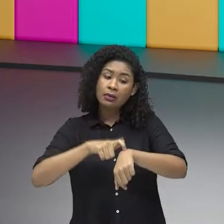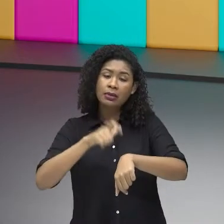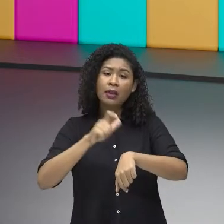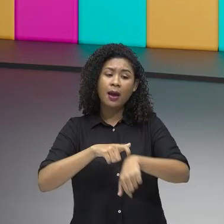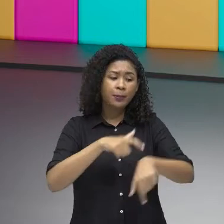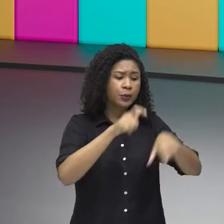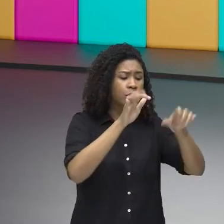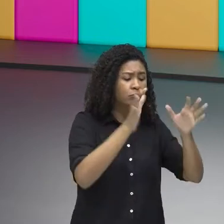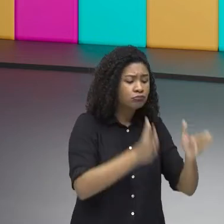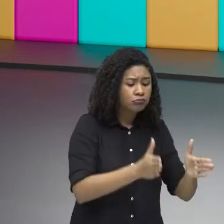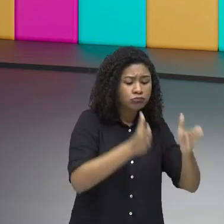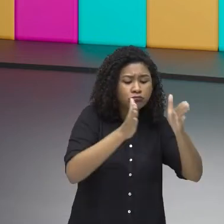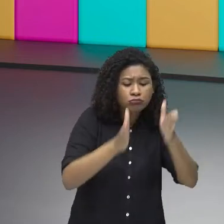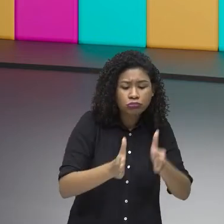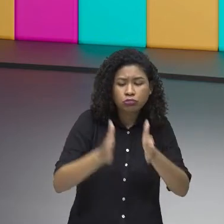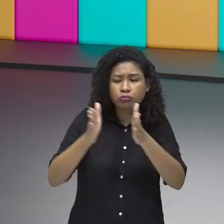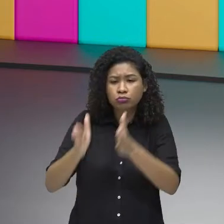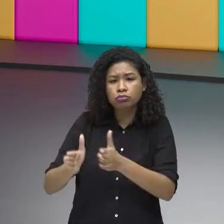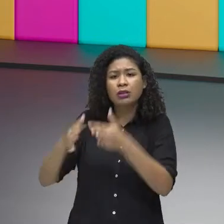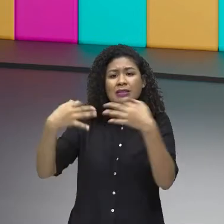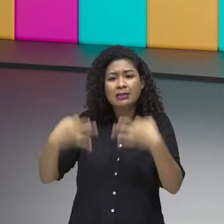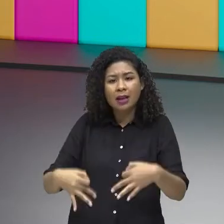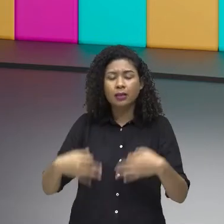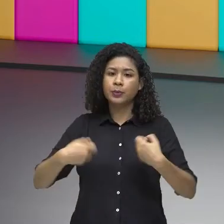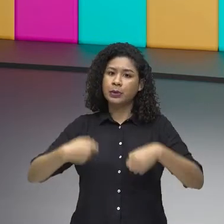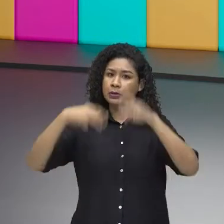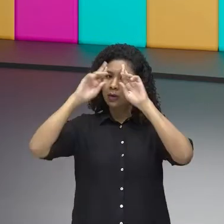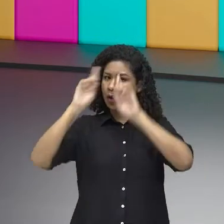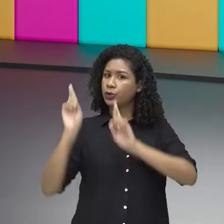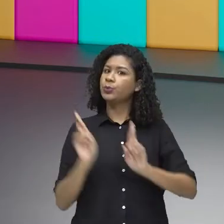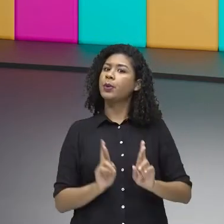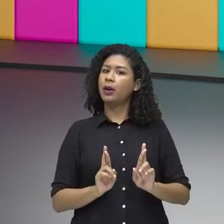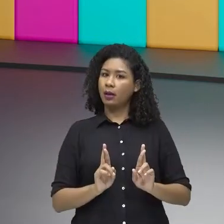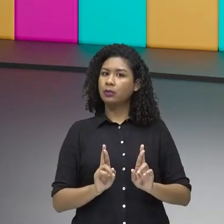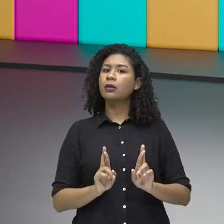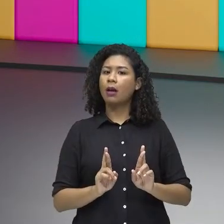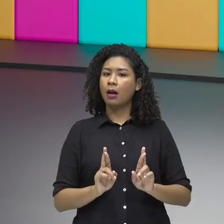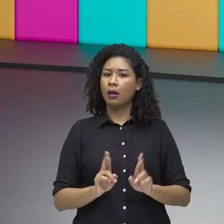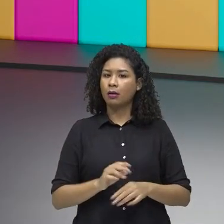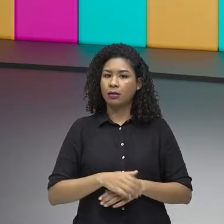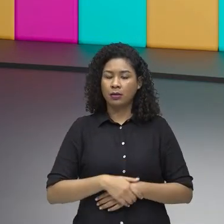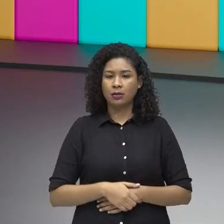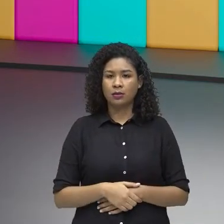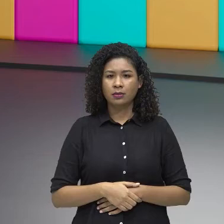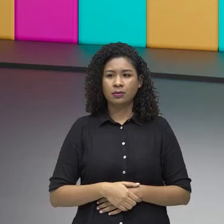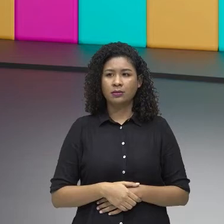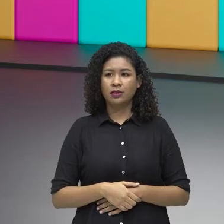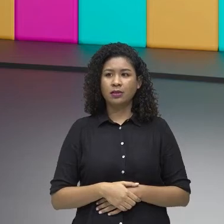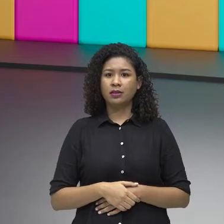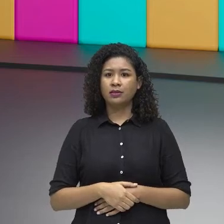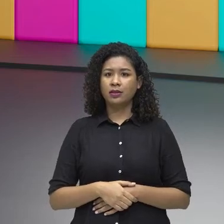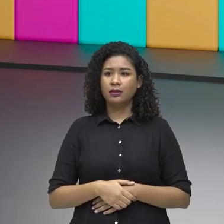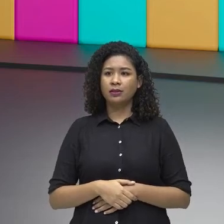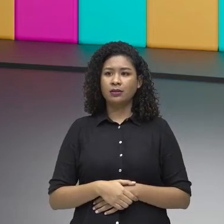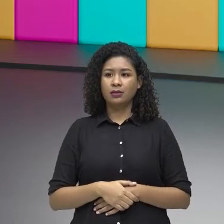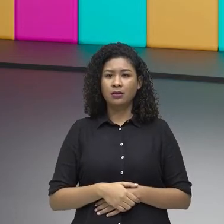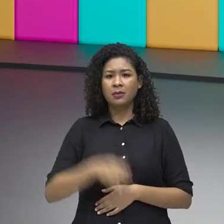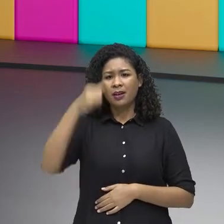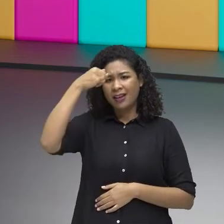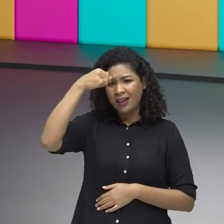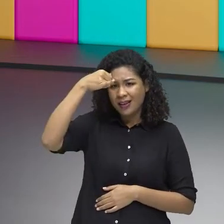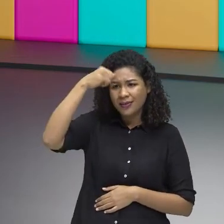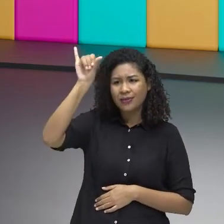aconteçam e a gente precisa respeitar esse tempo. Para a gente não se violar e nem violar os outros. Não estou me